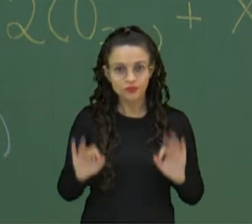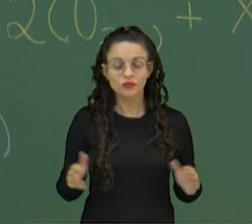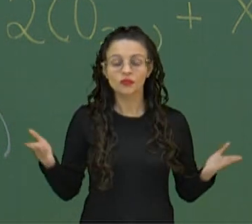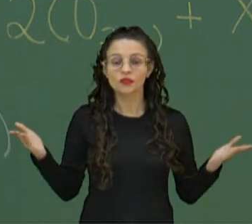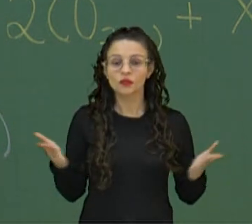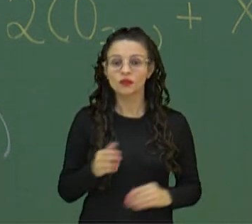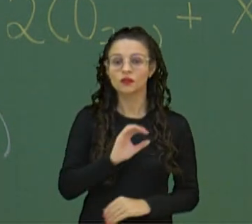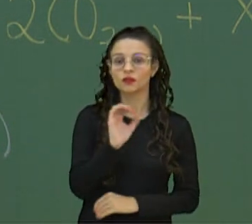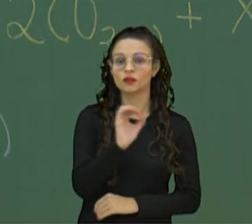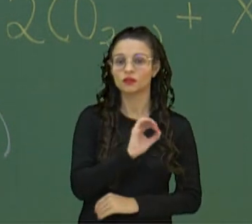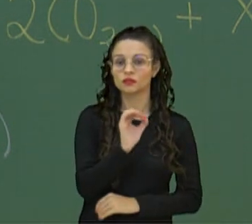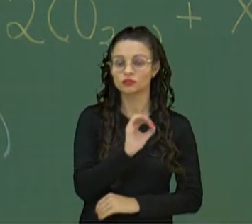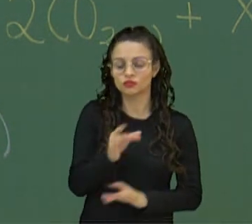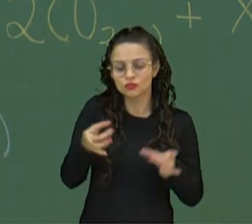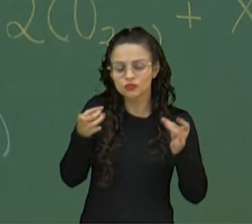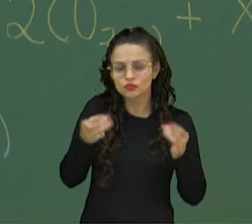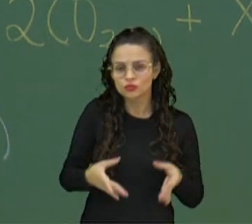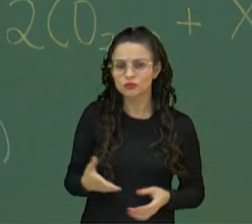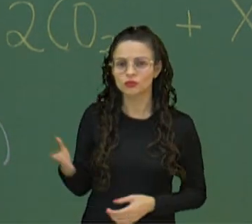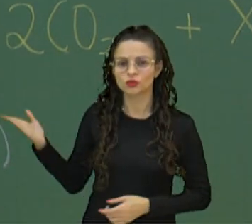o oxigênio, que é o que sobrou,